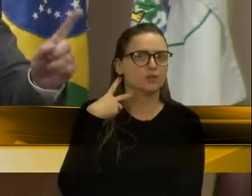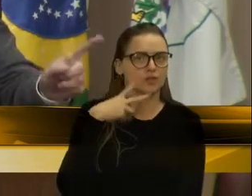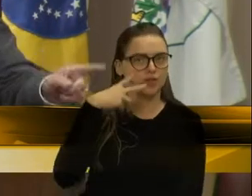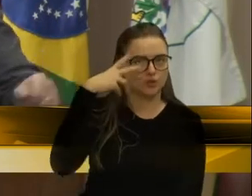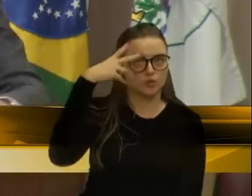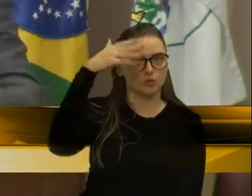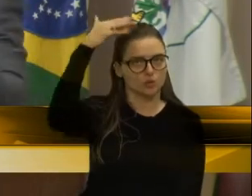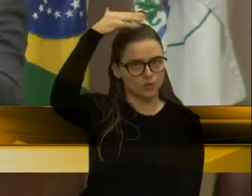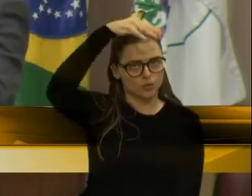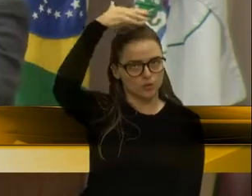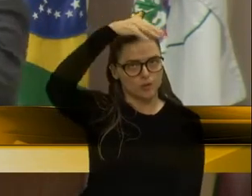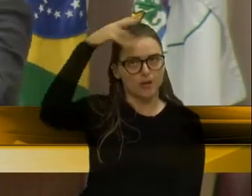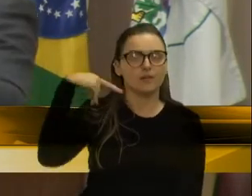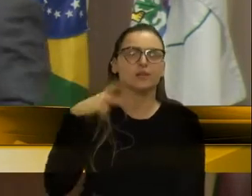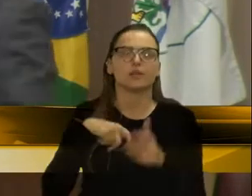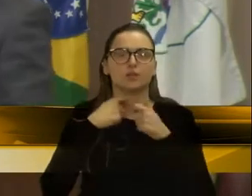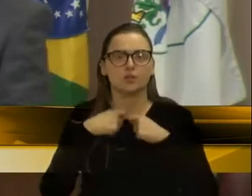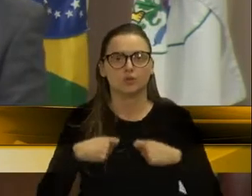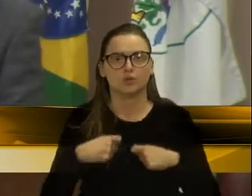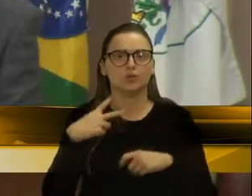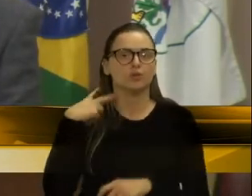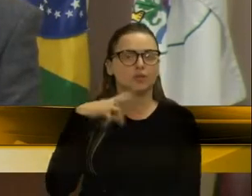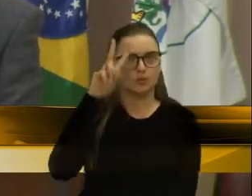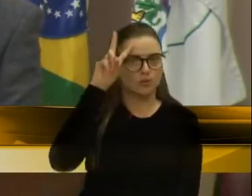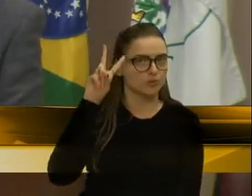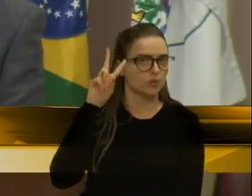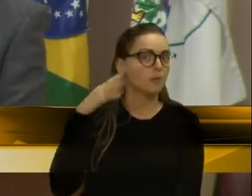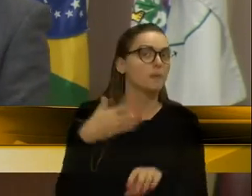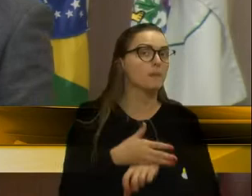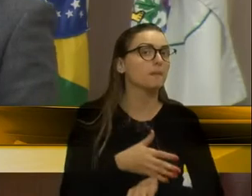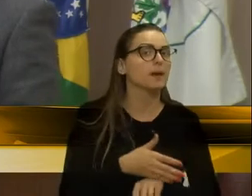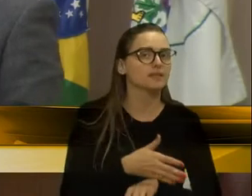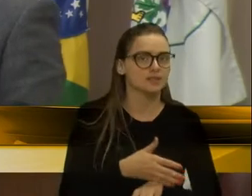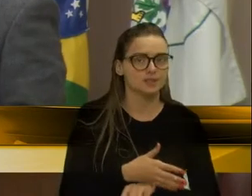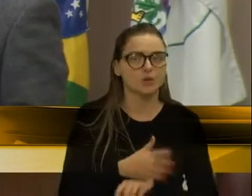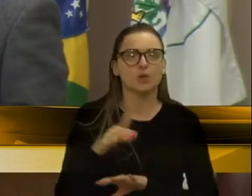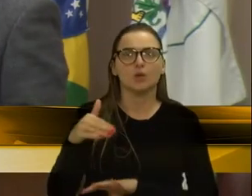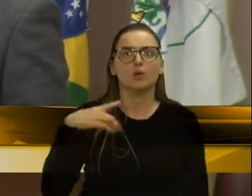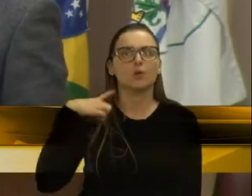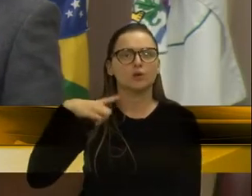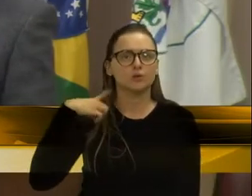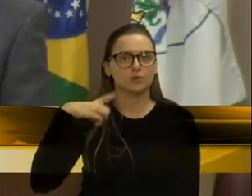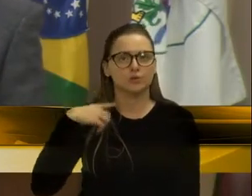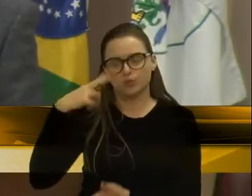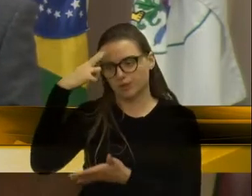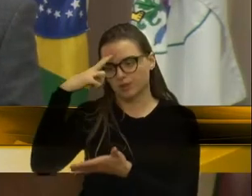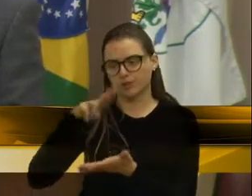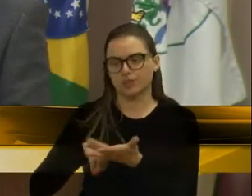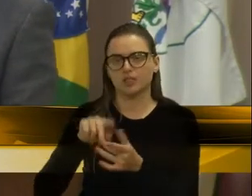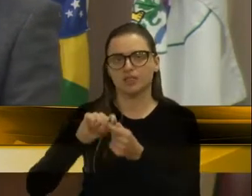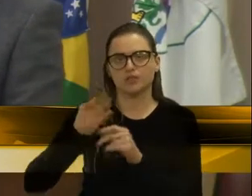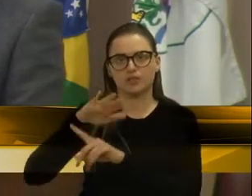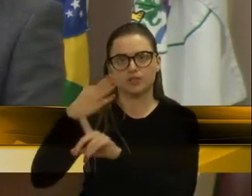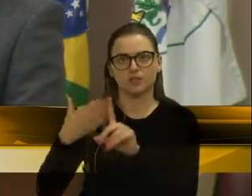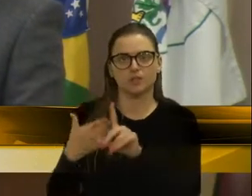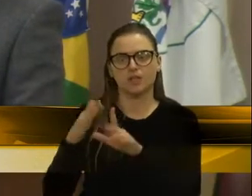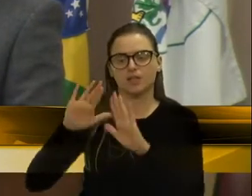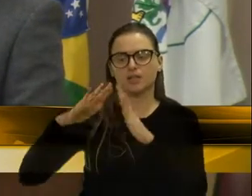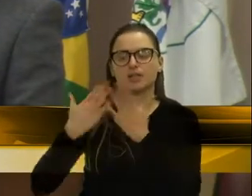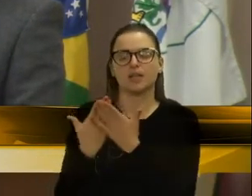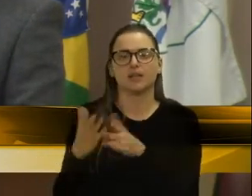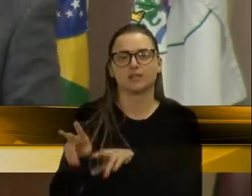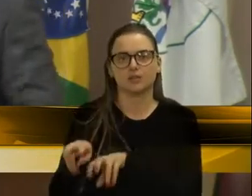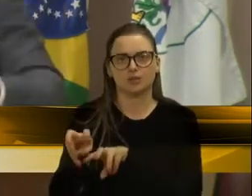vereador ricardo daneluz o vereador luís foram quando virá quando o deputado nery fez aquela homenagem escola agrícola